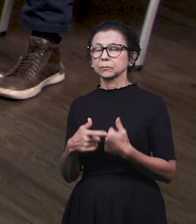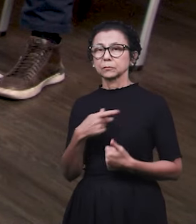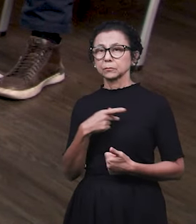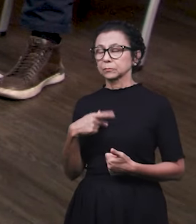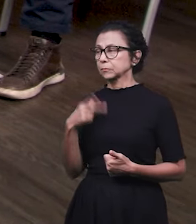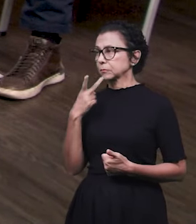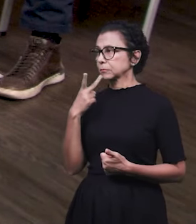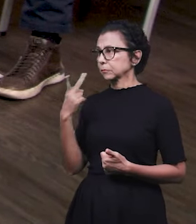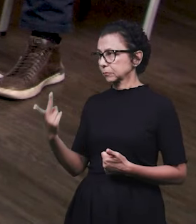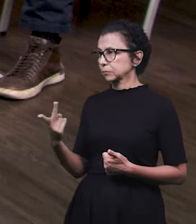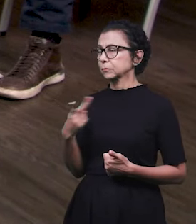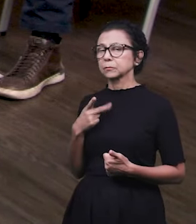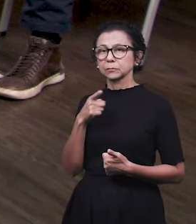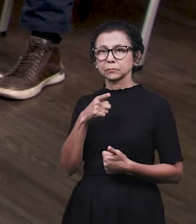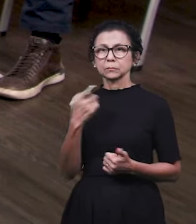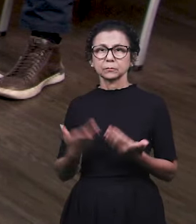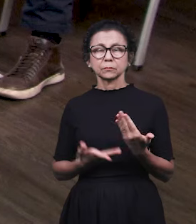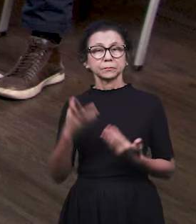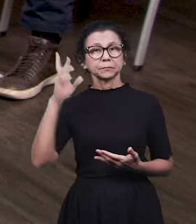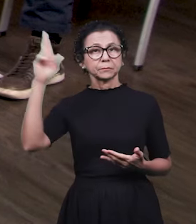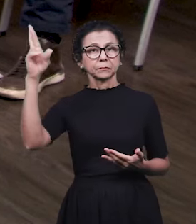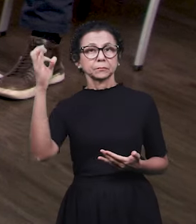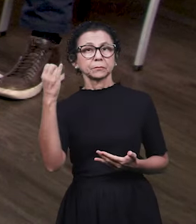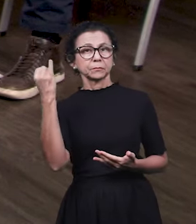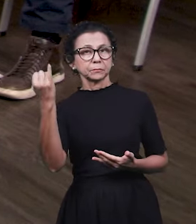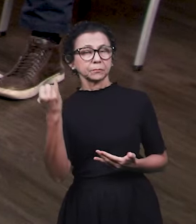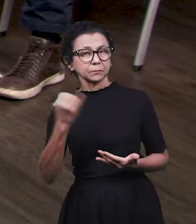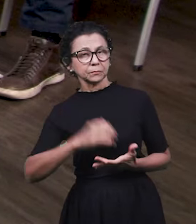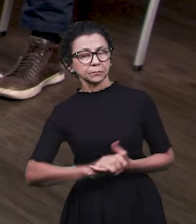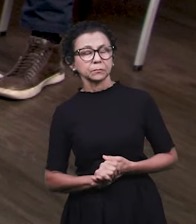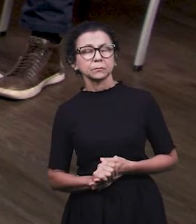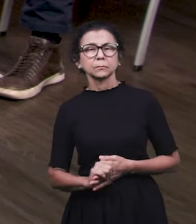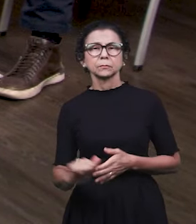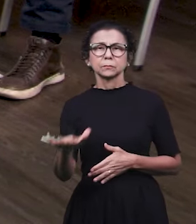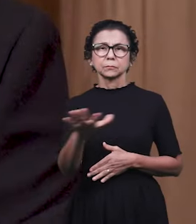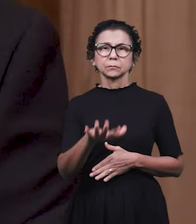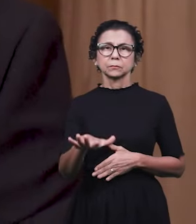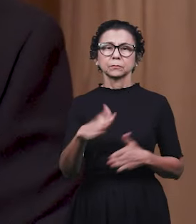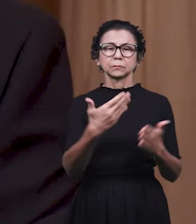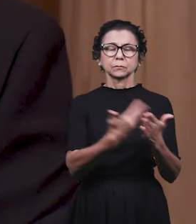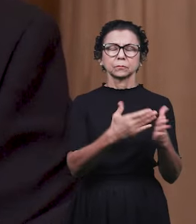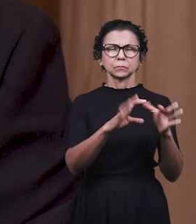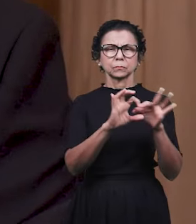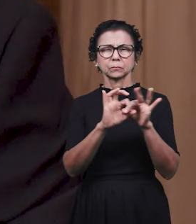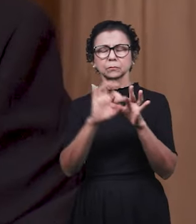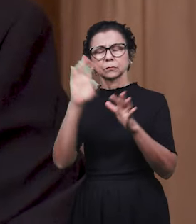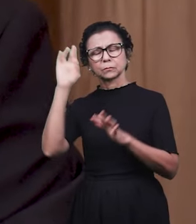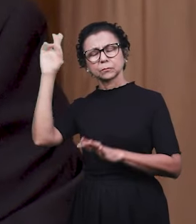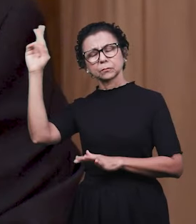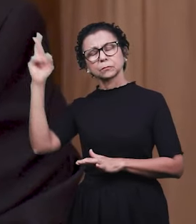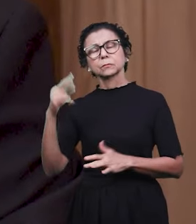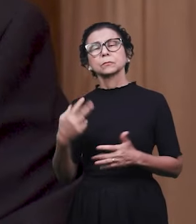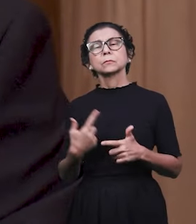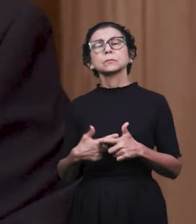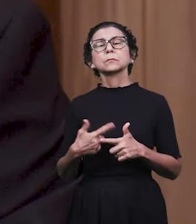destacou muito bem. Servo do Senhor. É importante, e até mesmo enquanto no ambiente de estudo, estar em comunhão com o Senhor. Por quê? Porque no momento